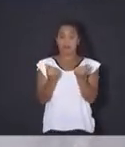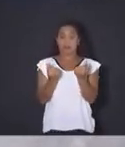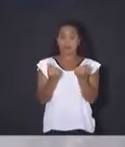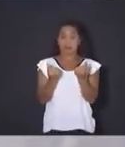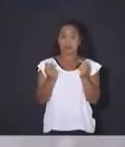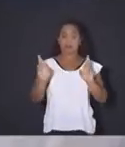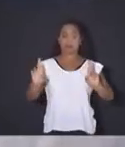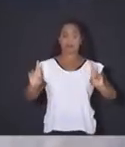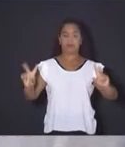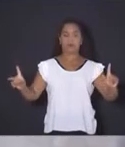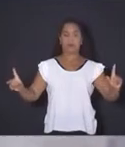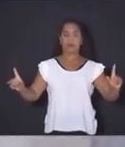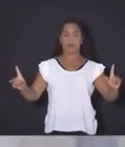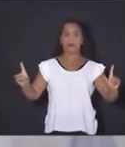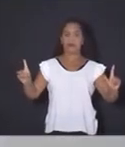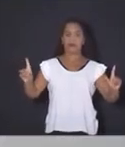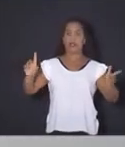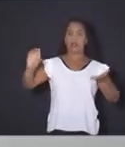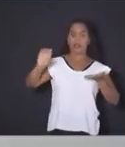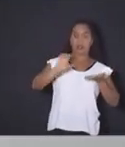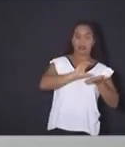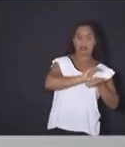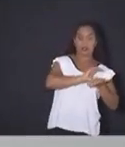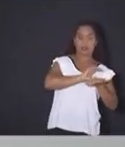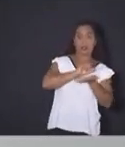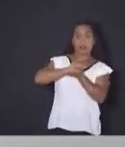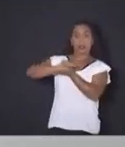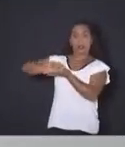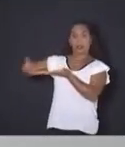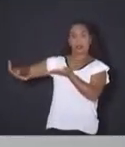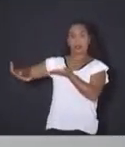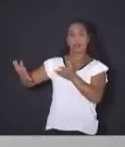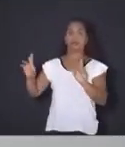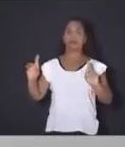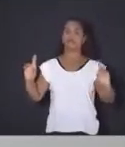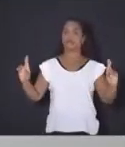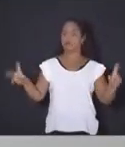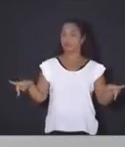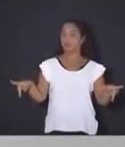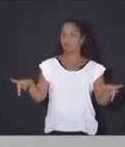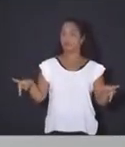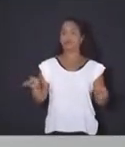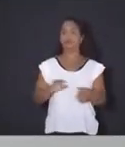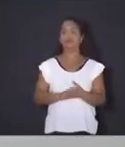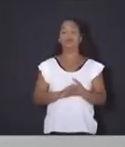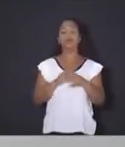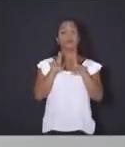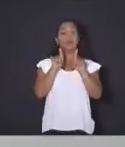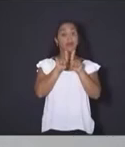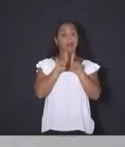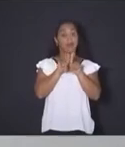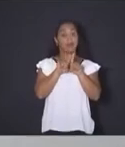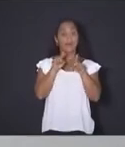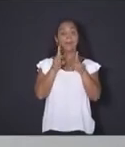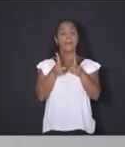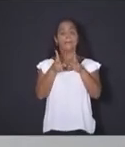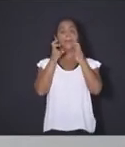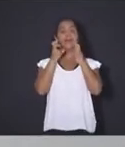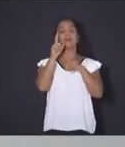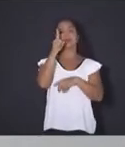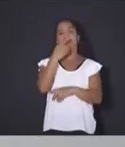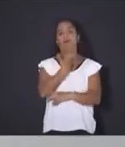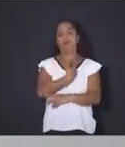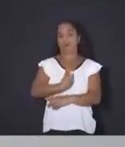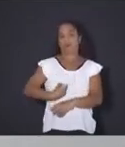recebe eo que ela gasta e essa falsificação é ainda maior quando nós vamos do governo